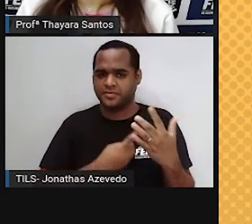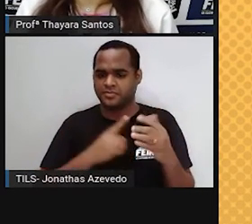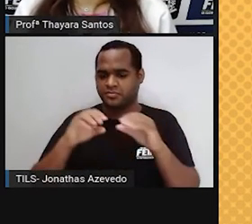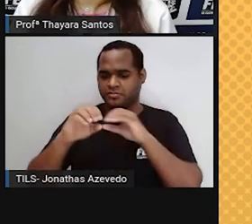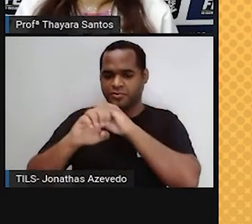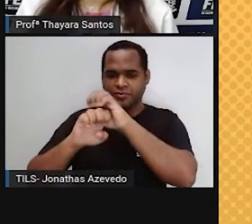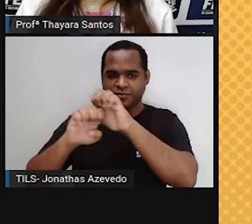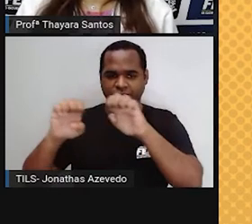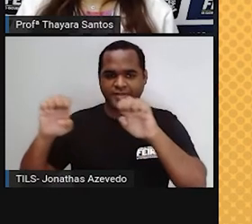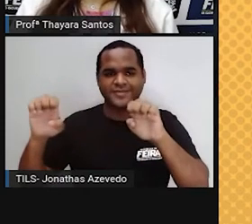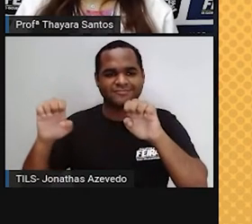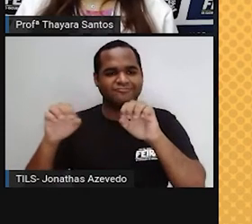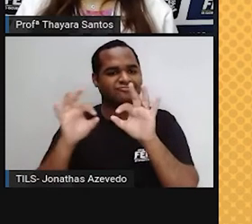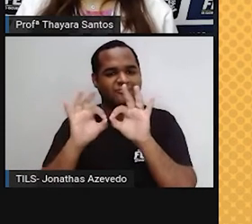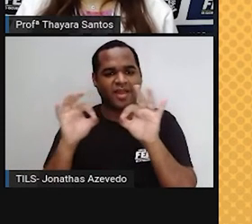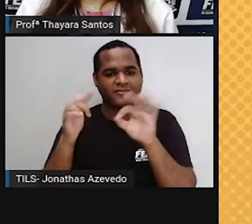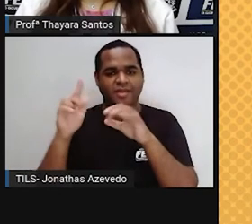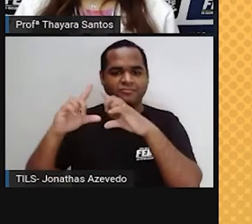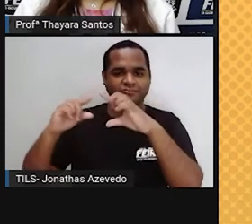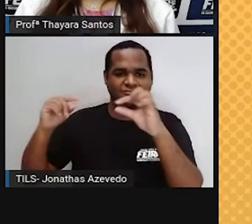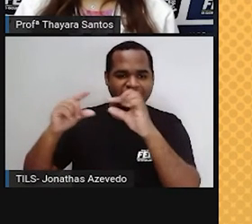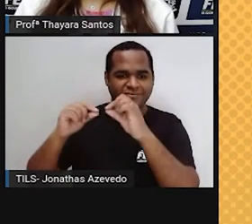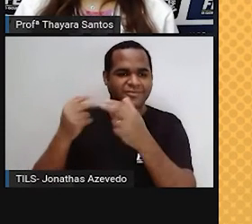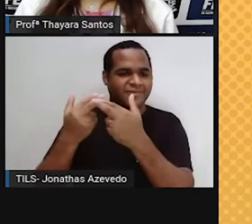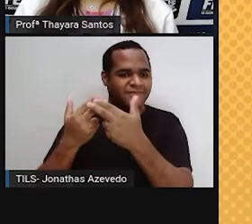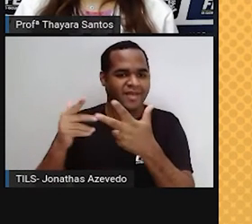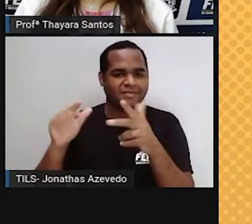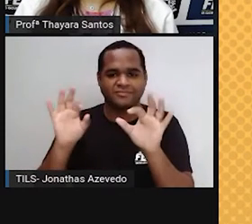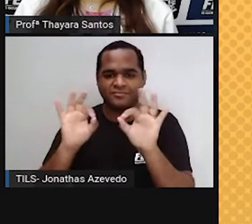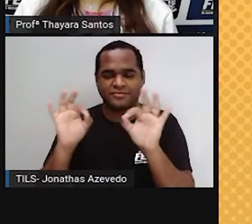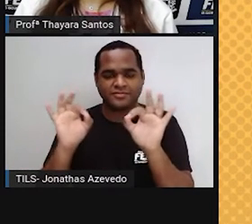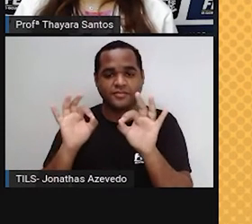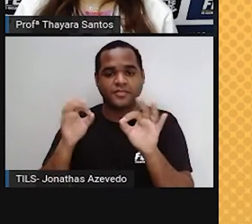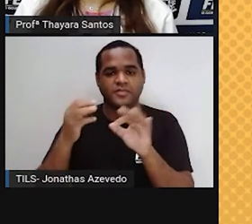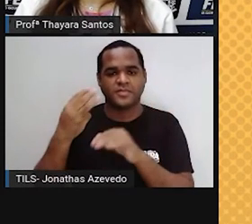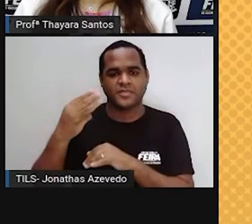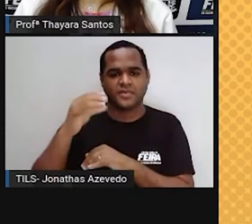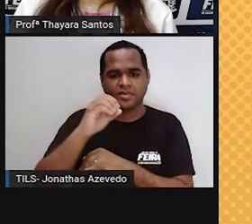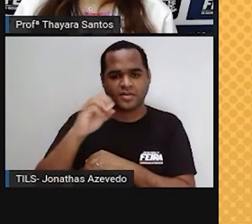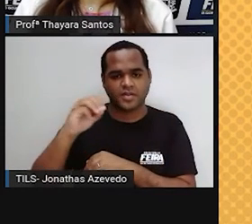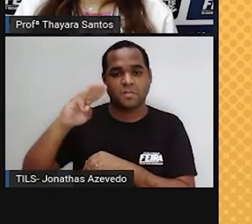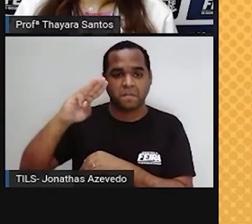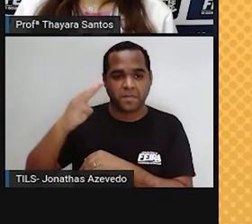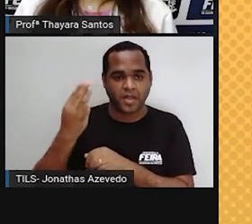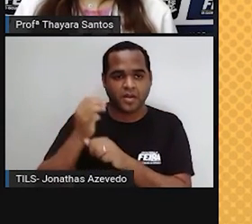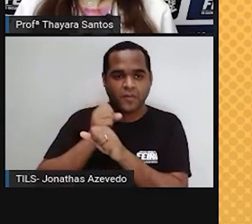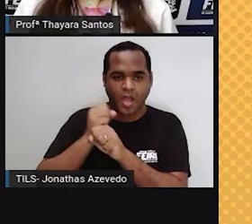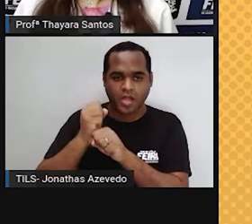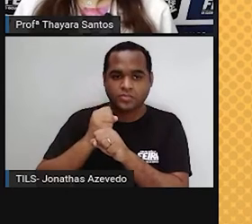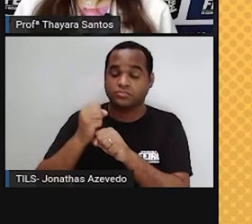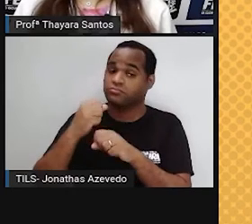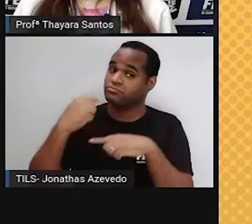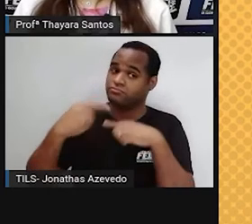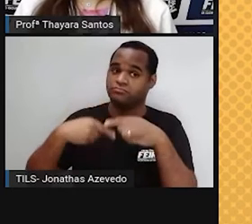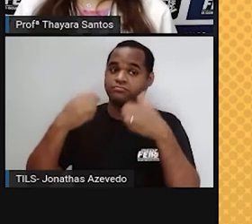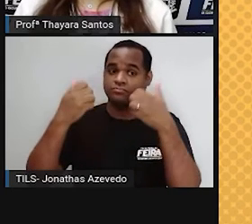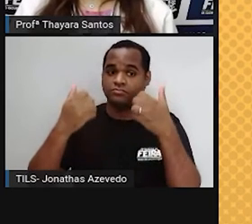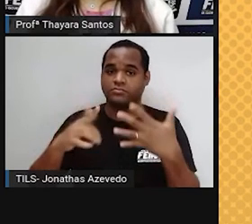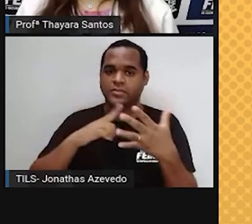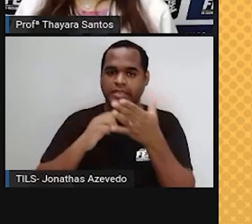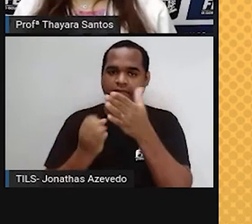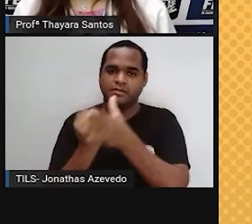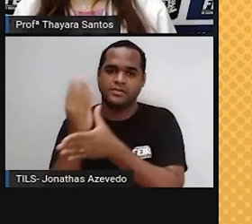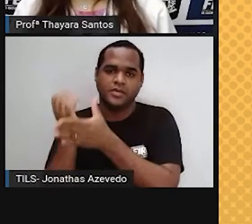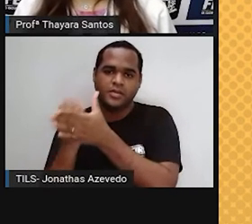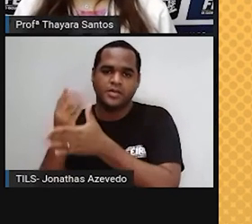nenhuma galáxia, nenhuma estrela, nada. E somente 300 milhões de anos depois do Big Bang é que surgiram